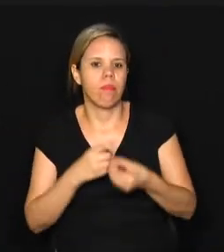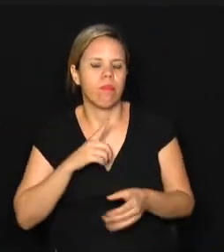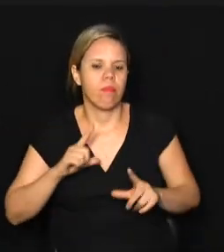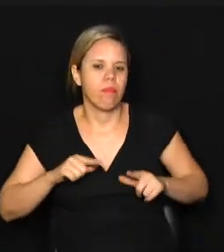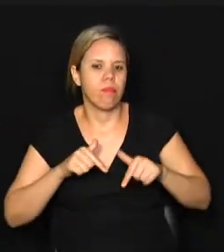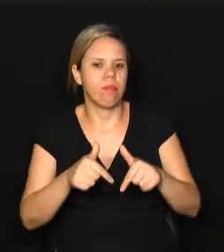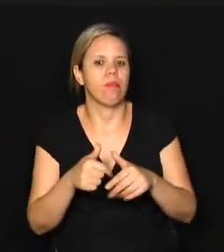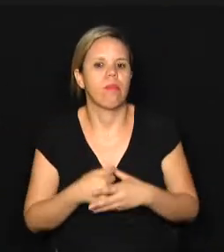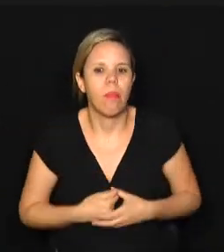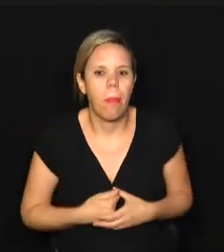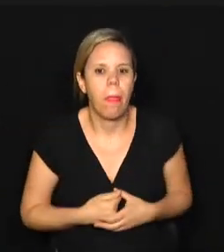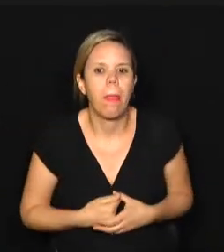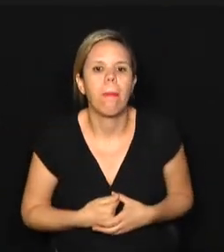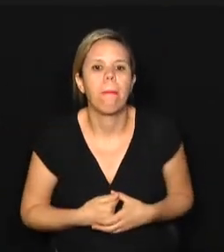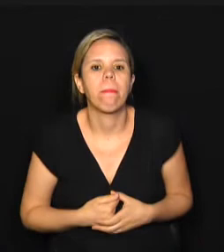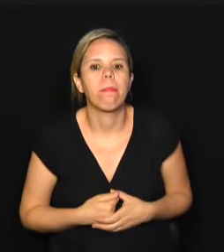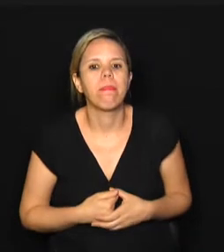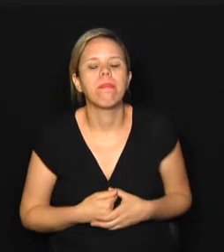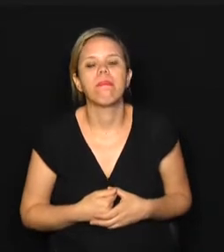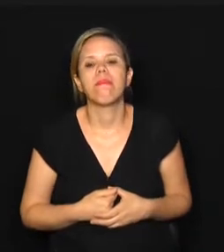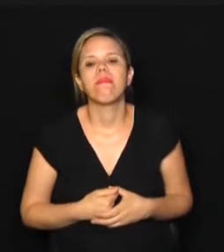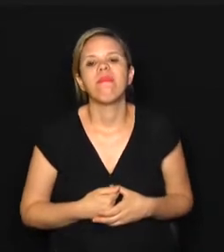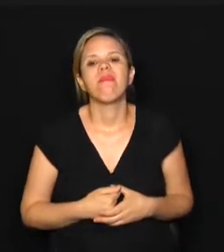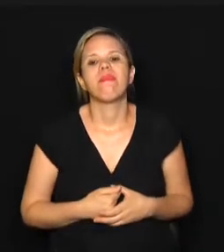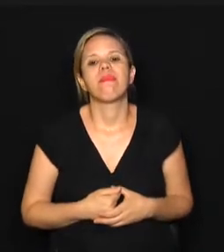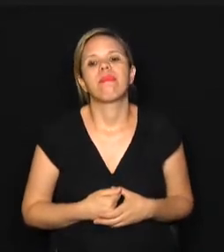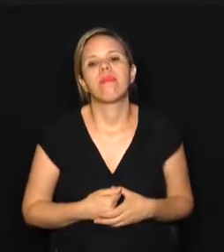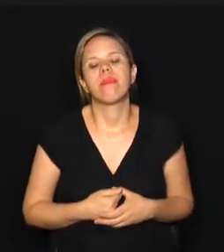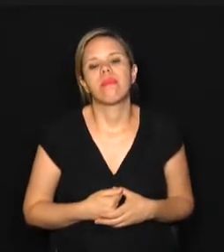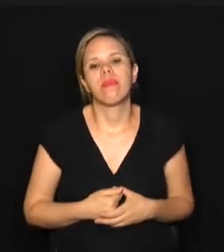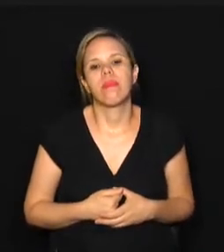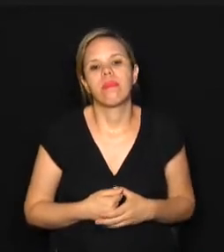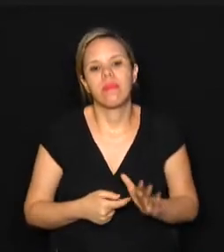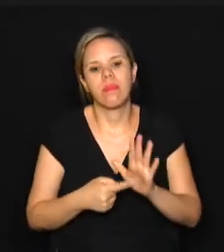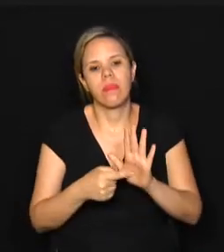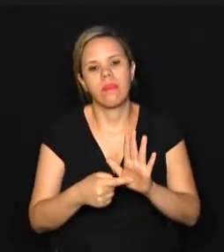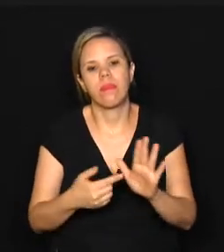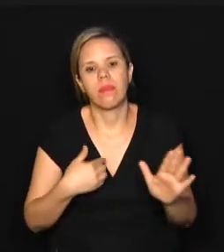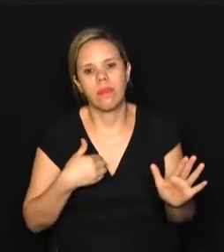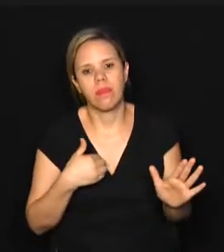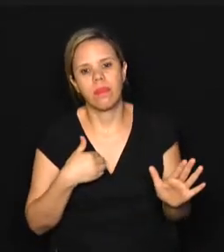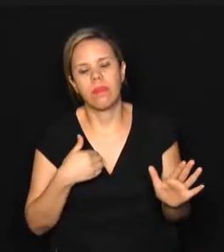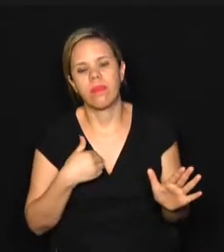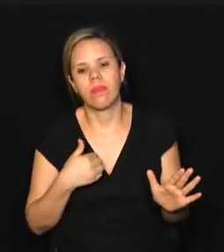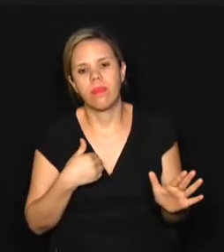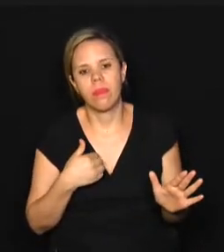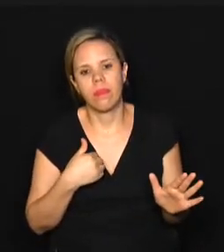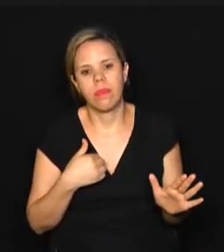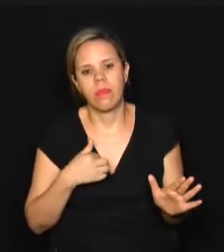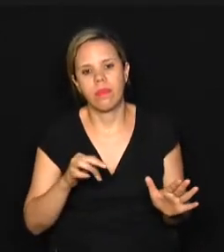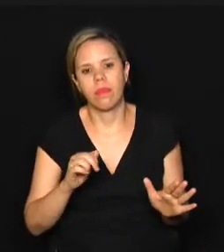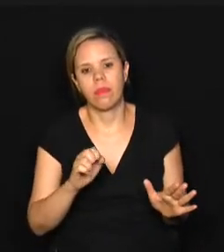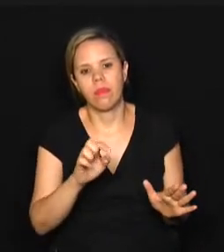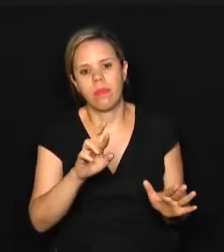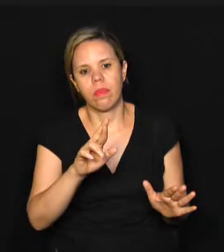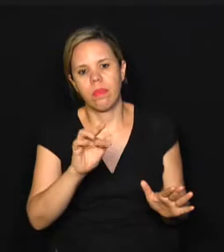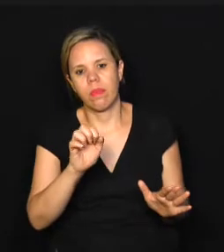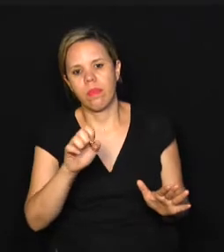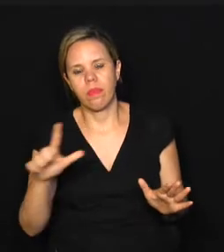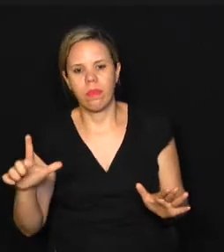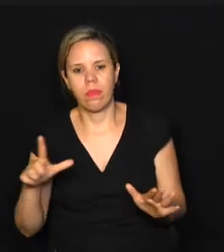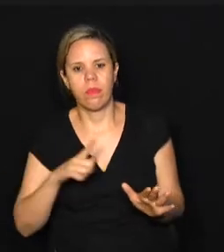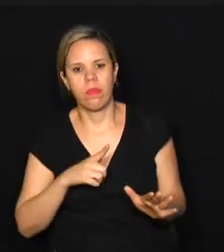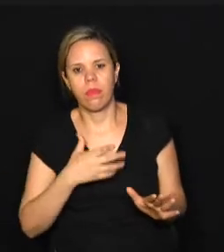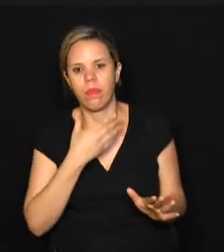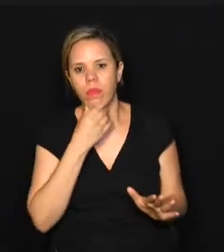né, nessa questão. Me apresentando rapidinho, eu sou Rafael Nores, sou pai de um